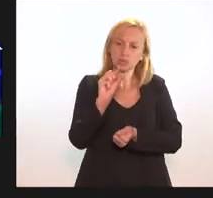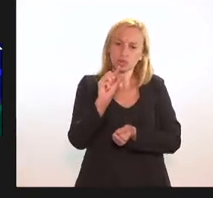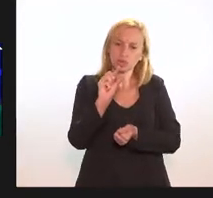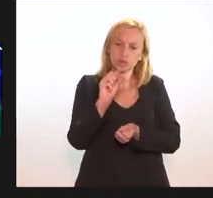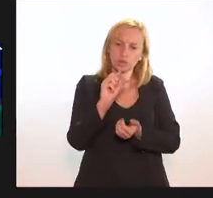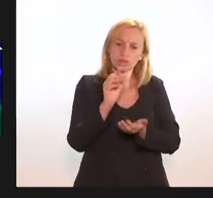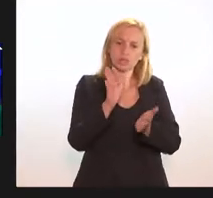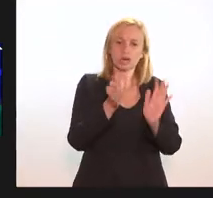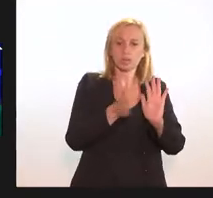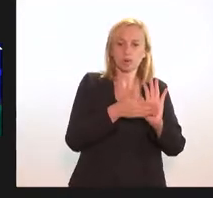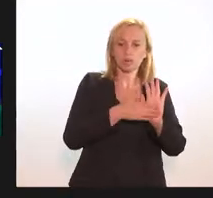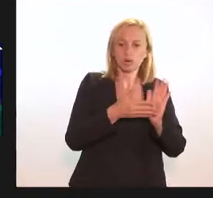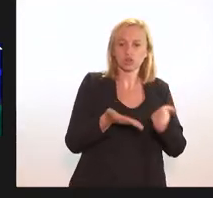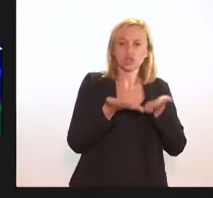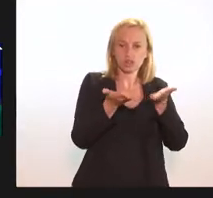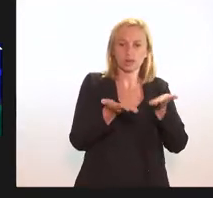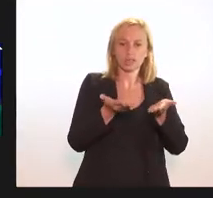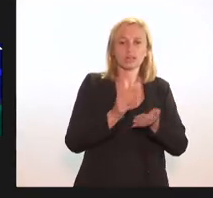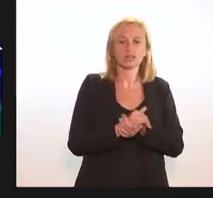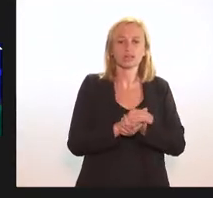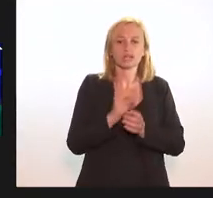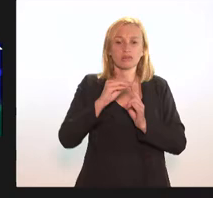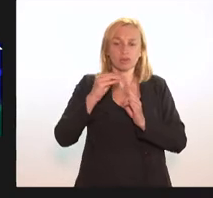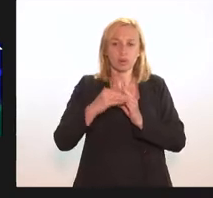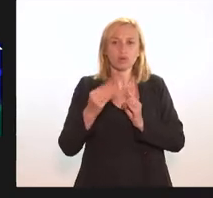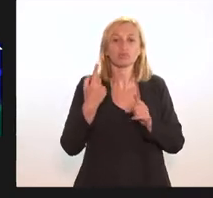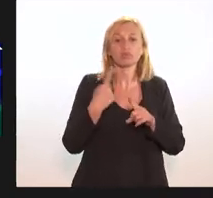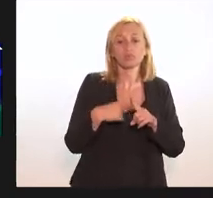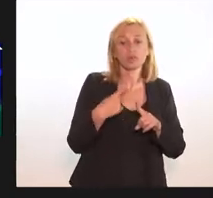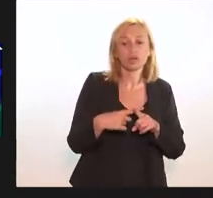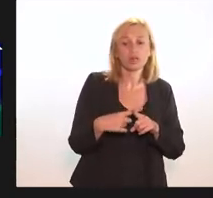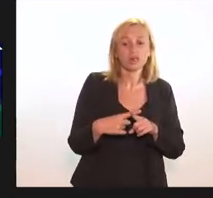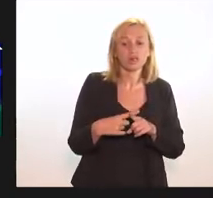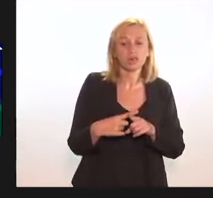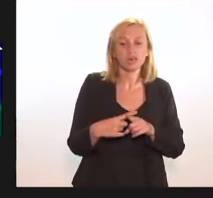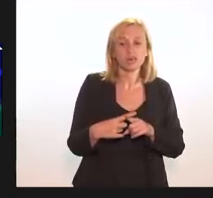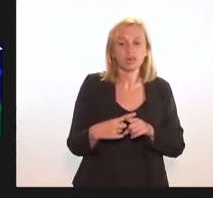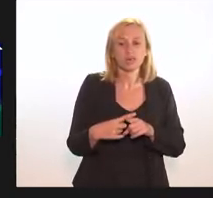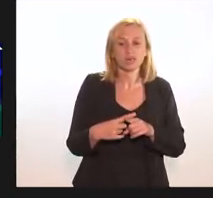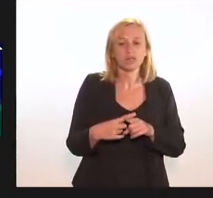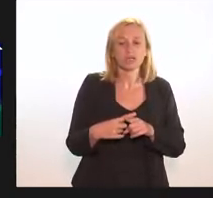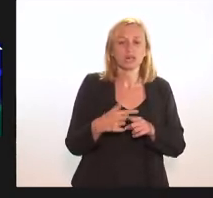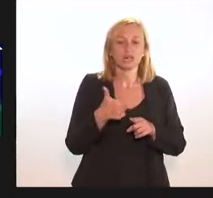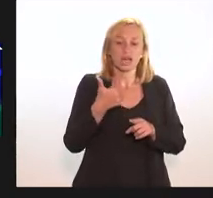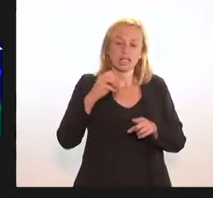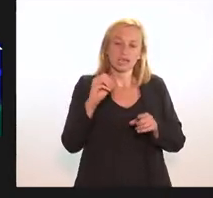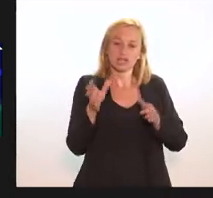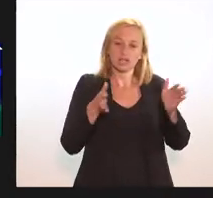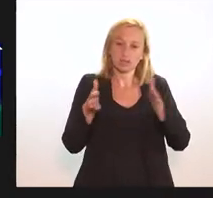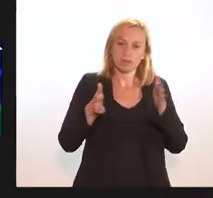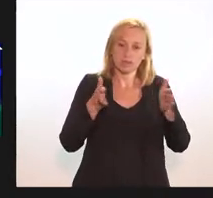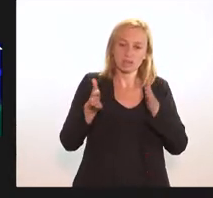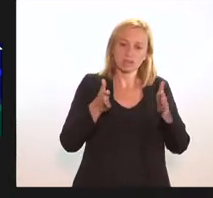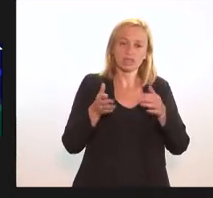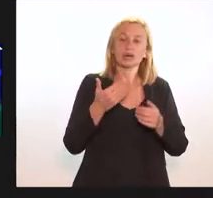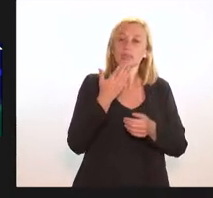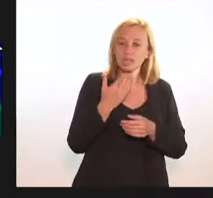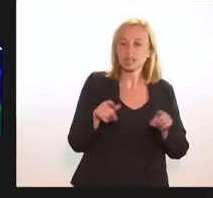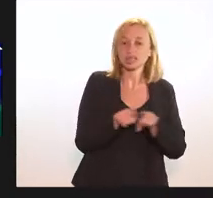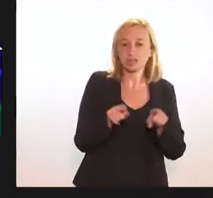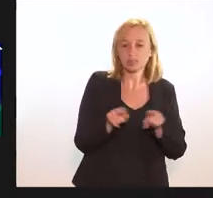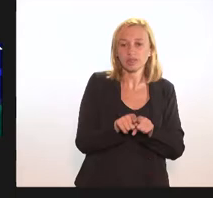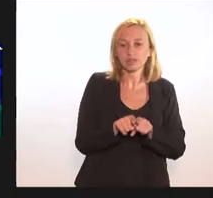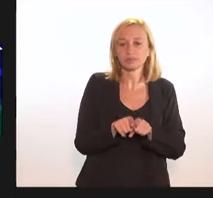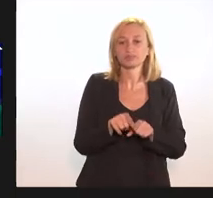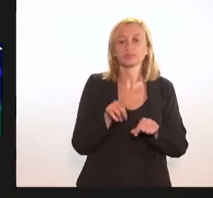dessas propostas à Fiocruz, né, não contasse o prazo durante esses 10 dias, e, ao mesmo tempo, queria solicitar, já que foi